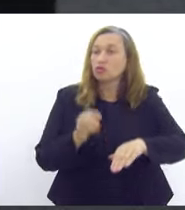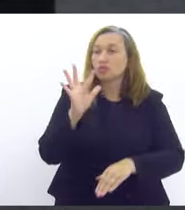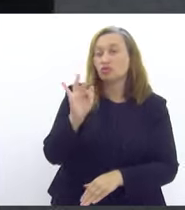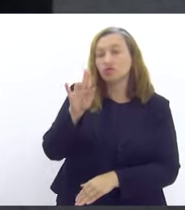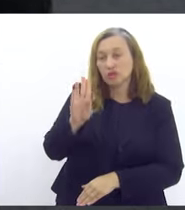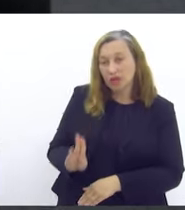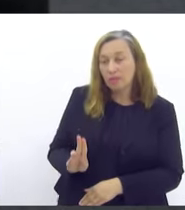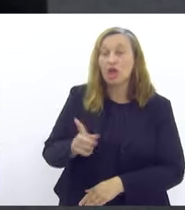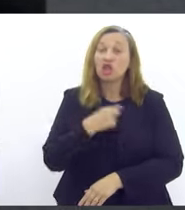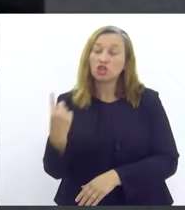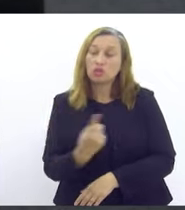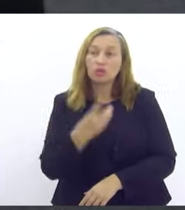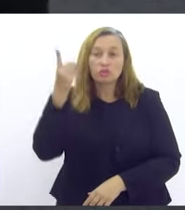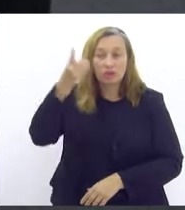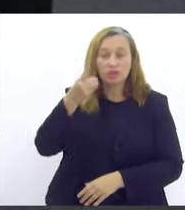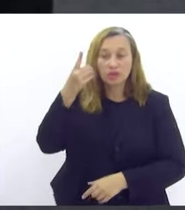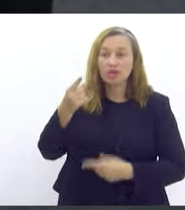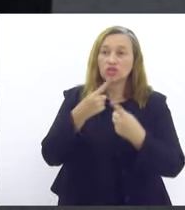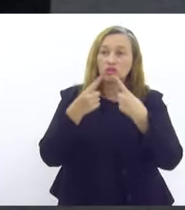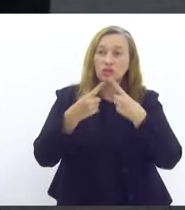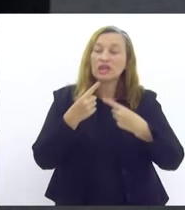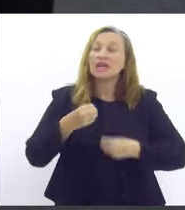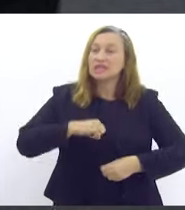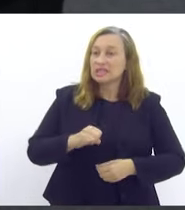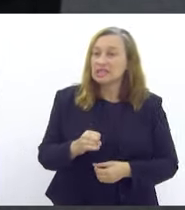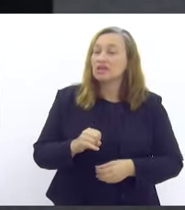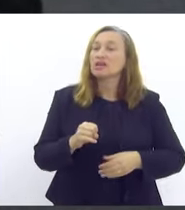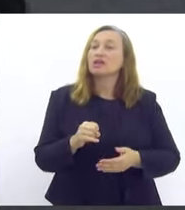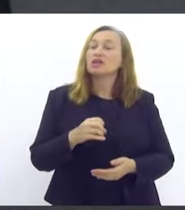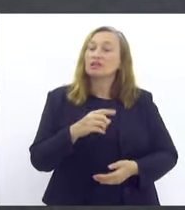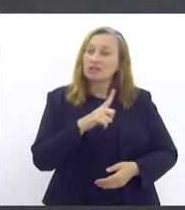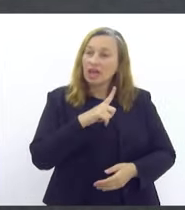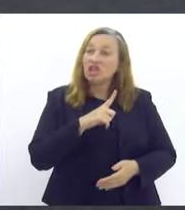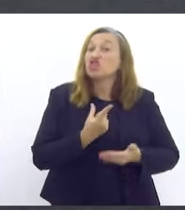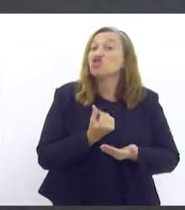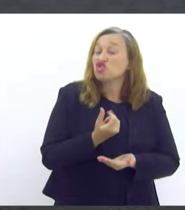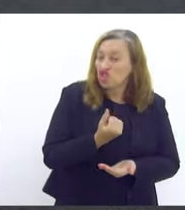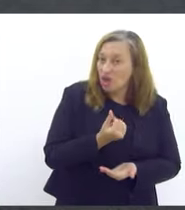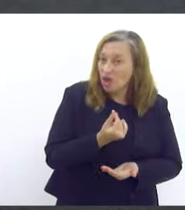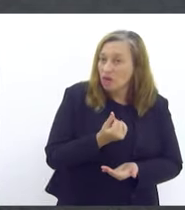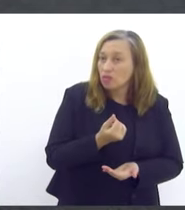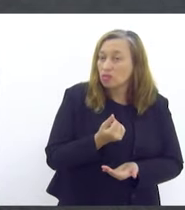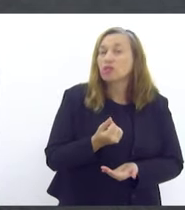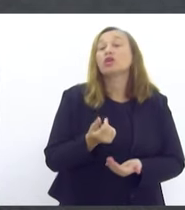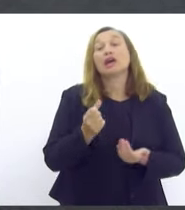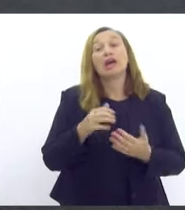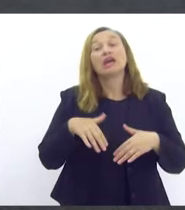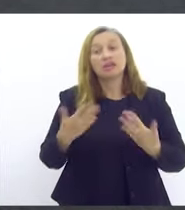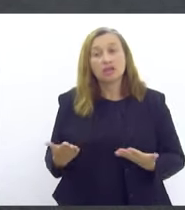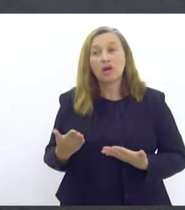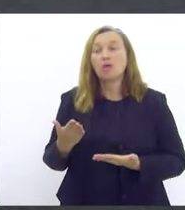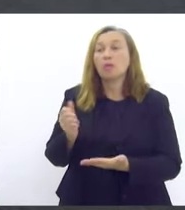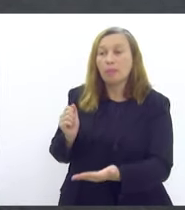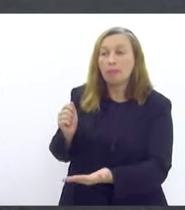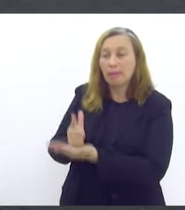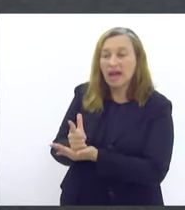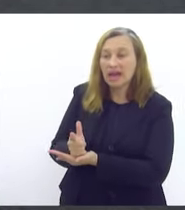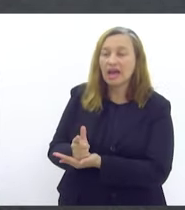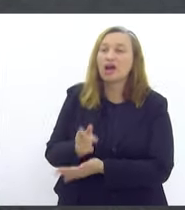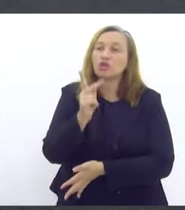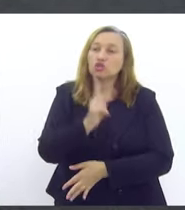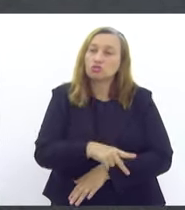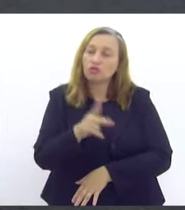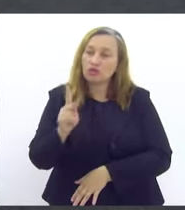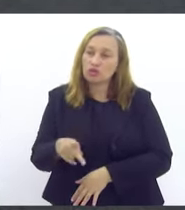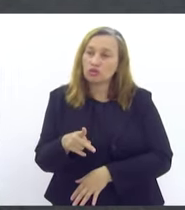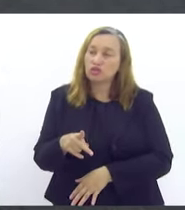parlamento, assuma o debate. Se está sobrando recurso, a gente tem condições de melhorar o salário dos profissionais de educação